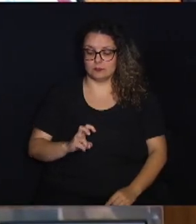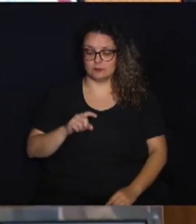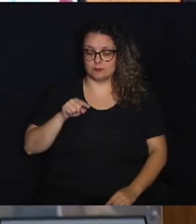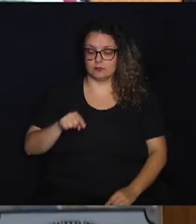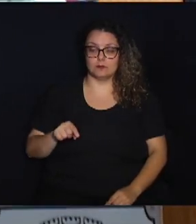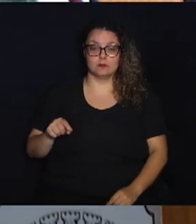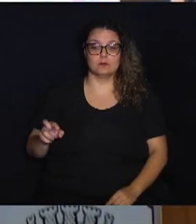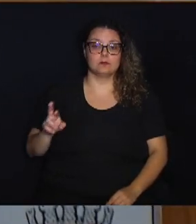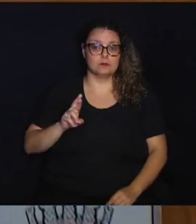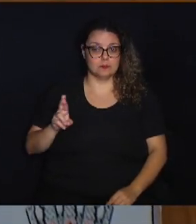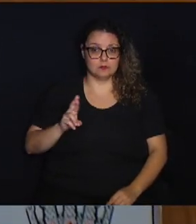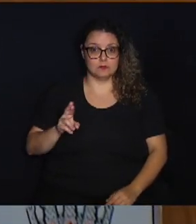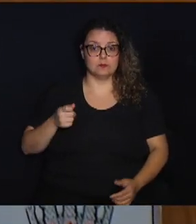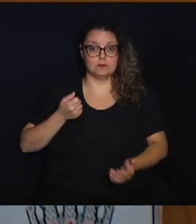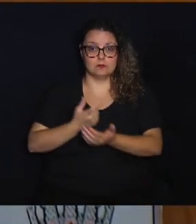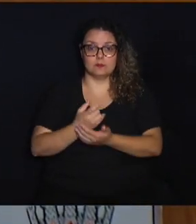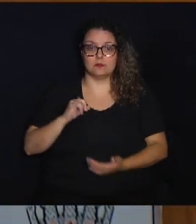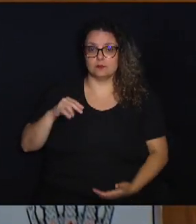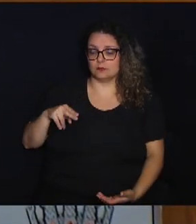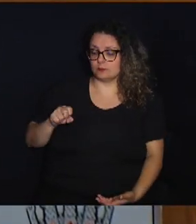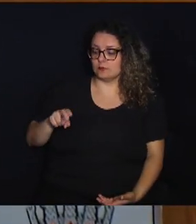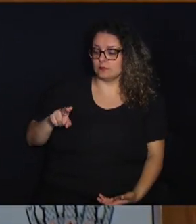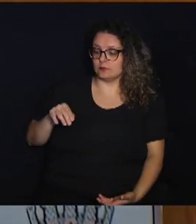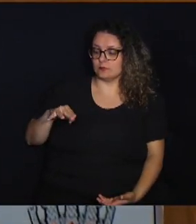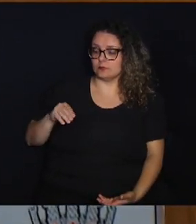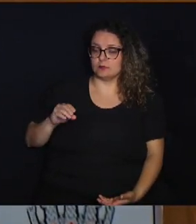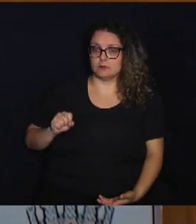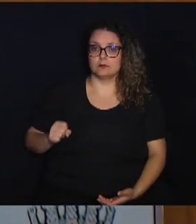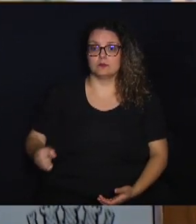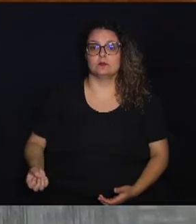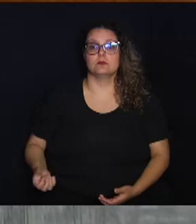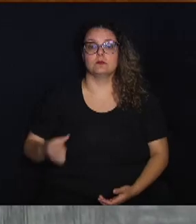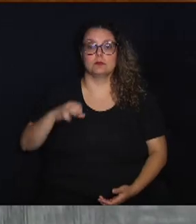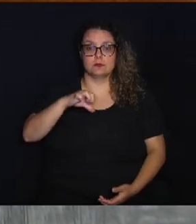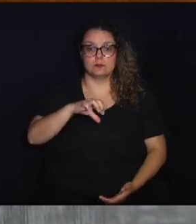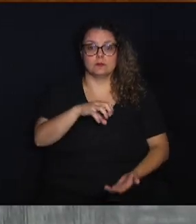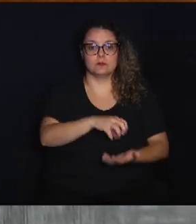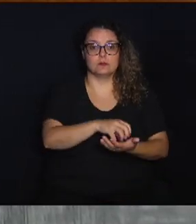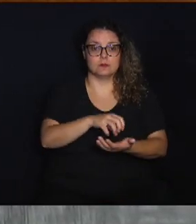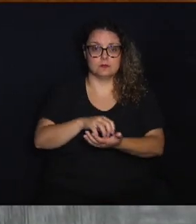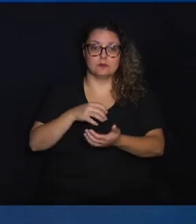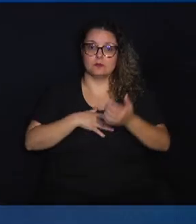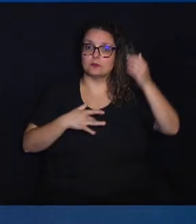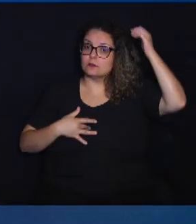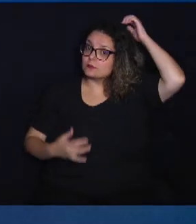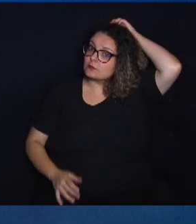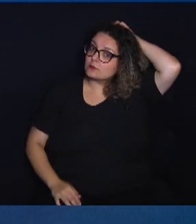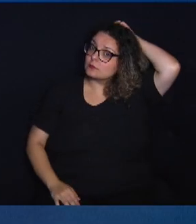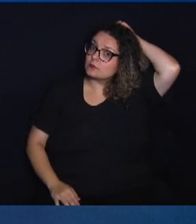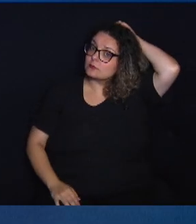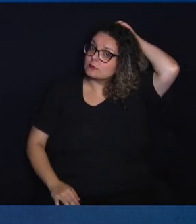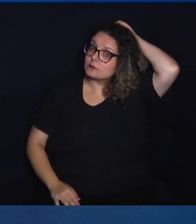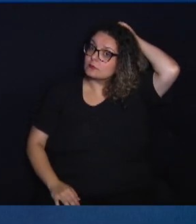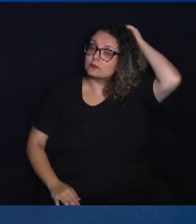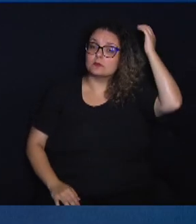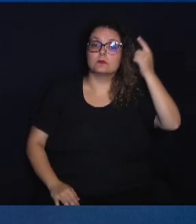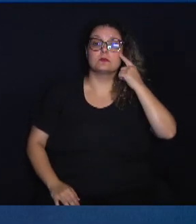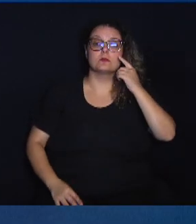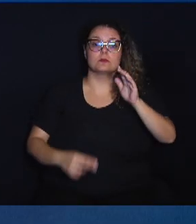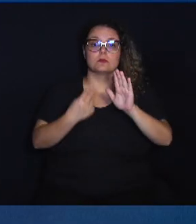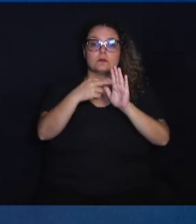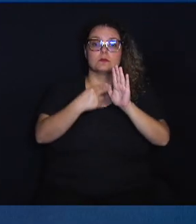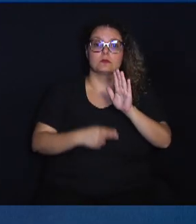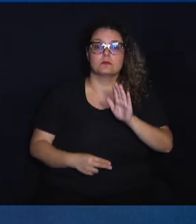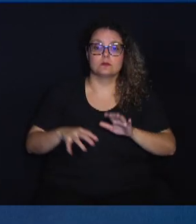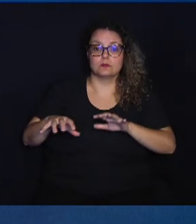para a compra de insumos e equipamentos para 9 centros de saúde da cidade: Paranapanema, Orozimbo Maia,